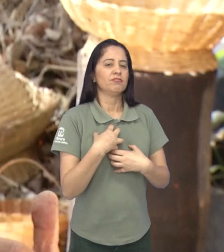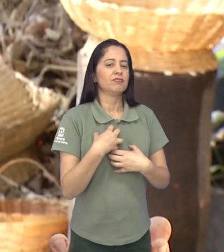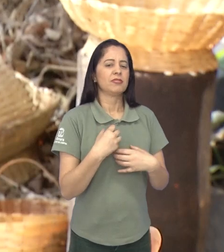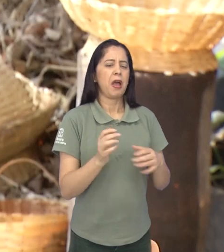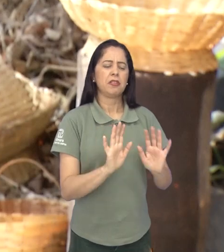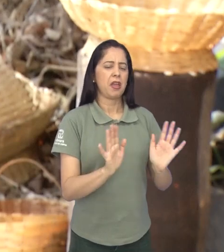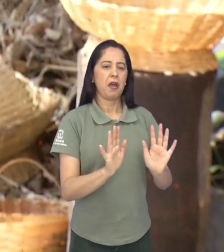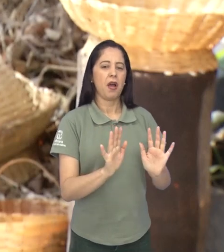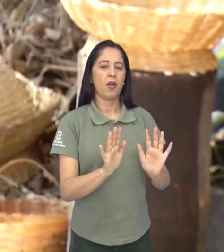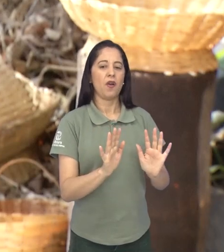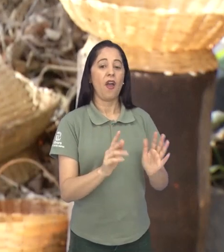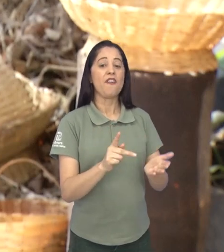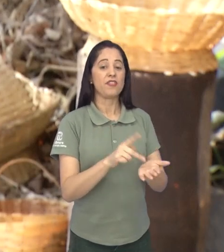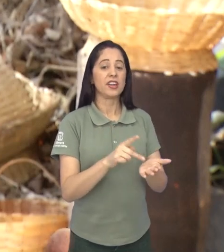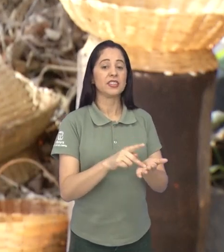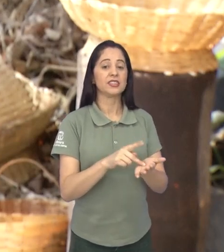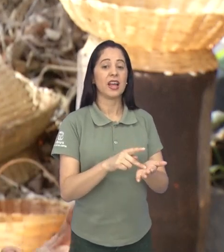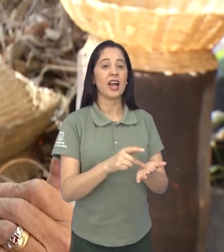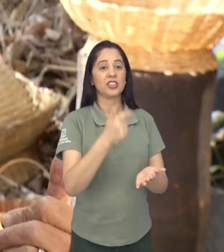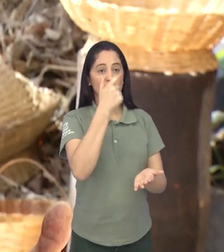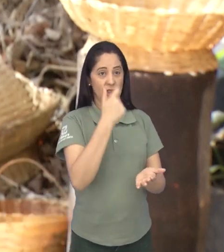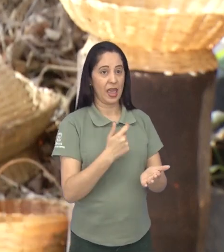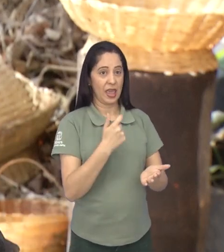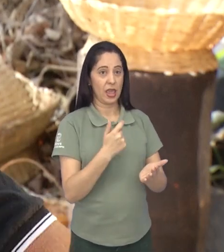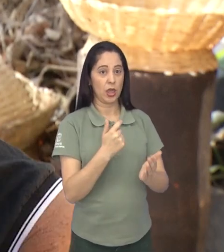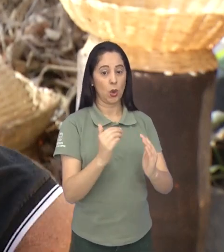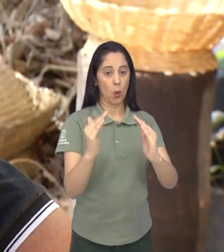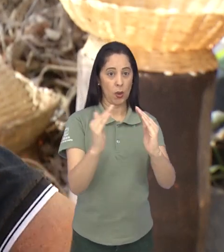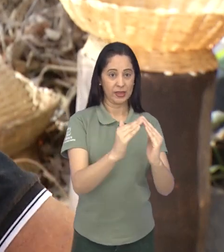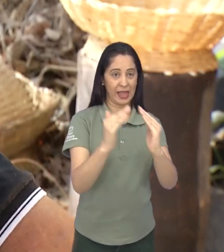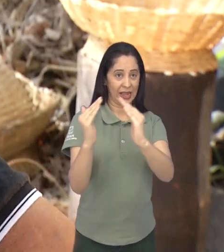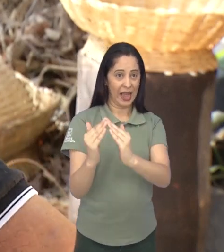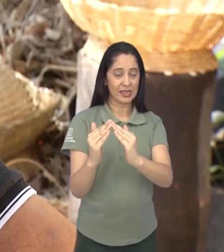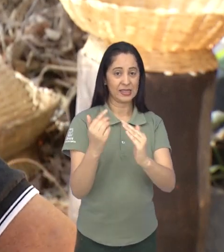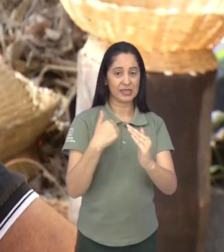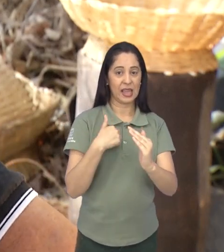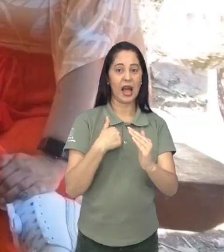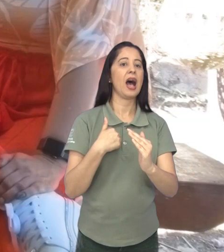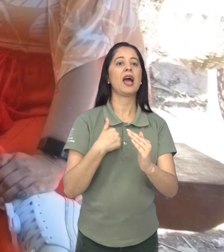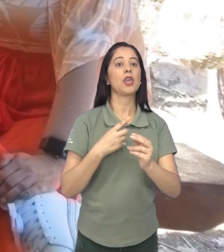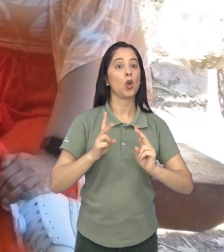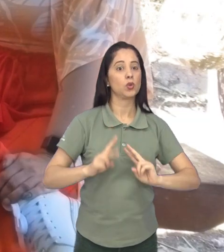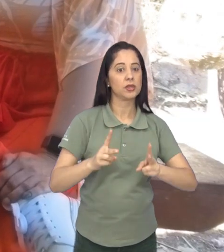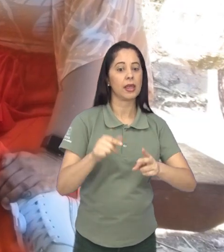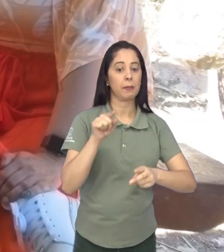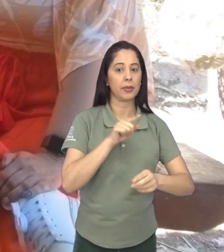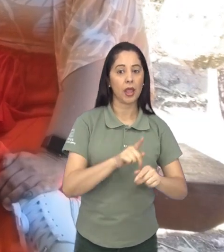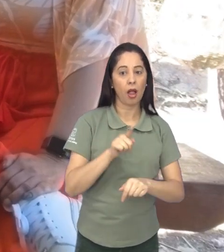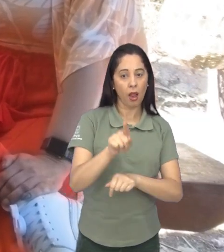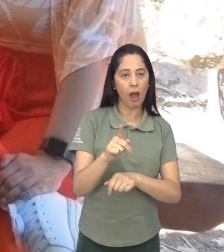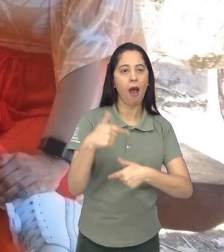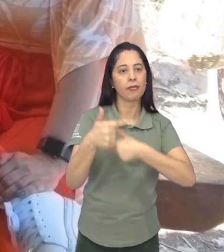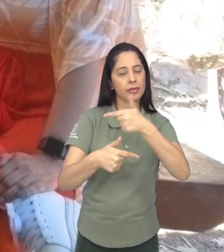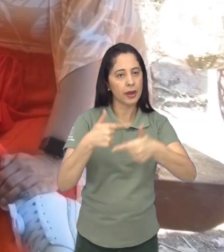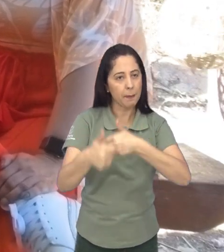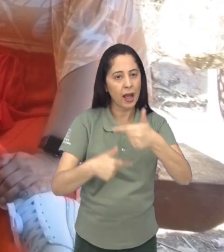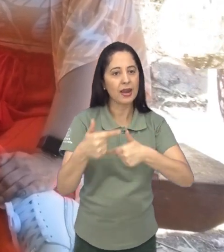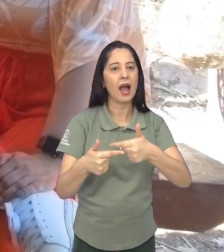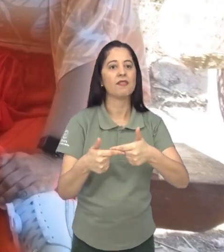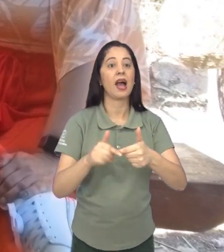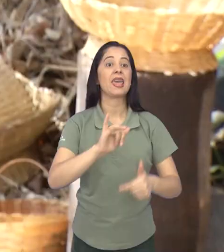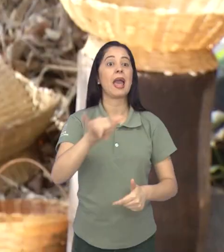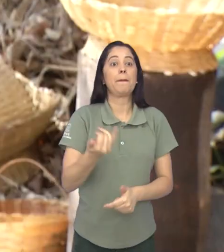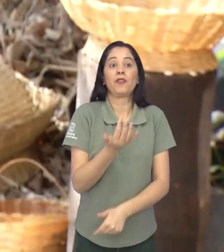simpatia, mas eu, na verdade, defendi um almoço na casa desse vizinho, entendeu? Eu ia lá,